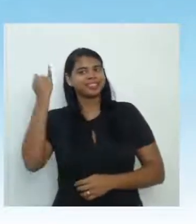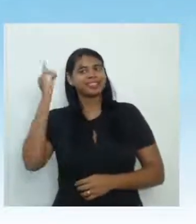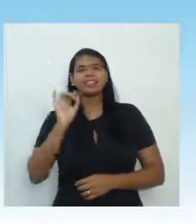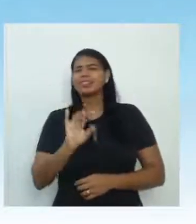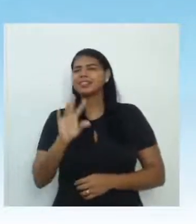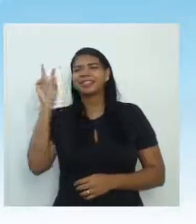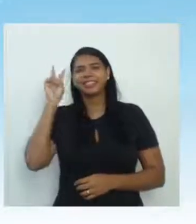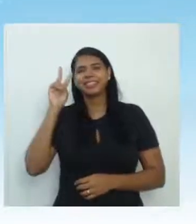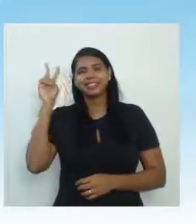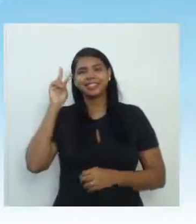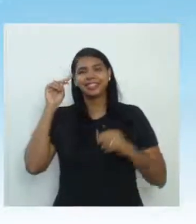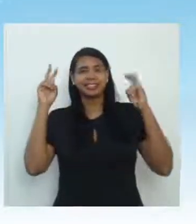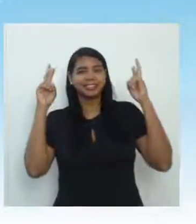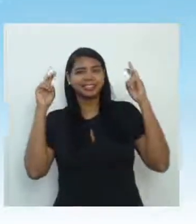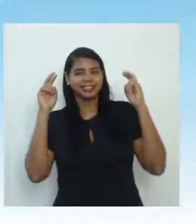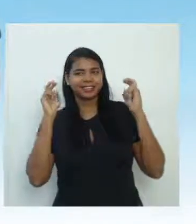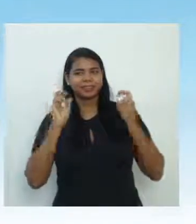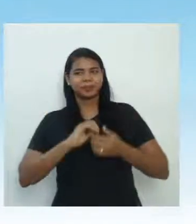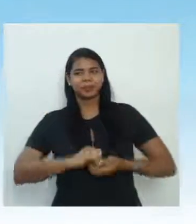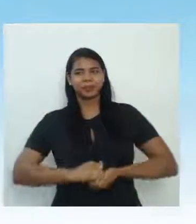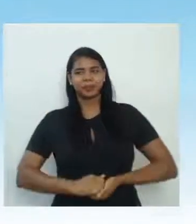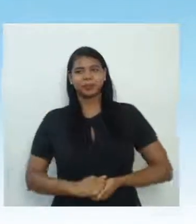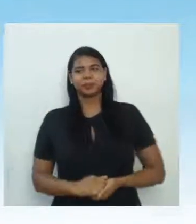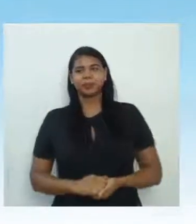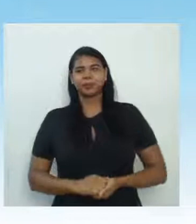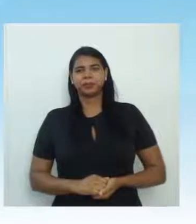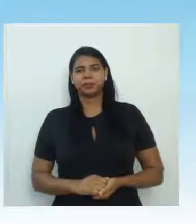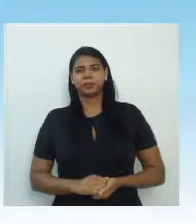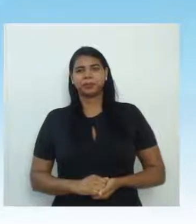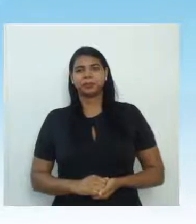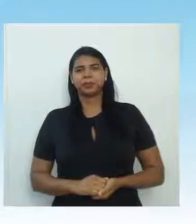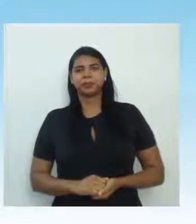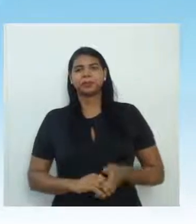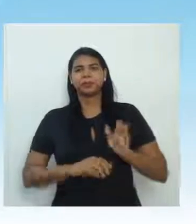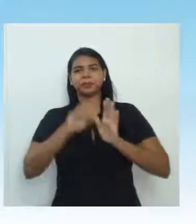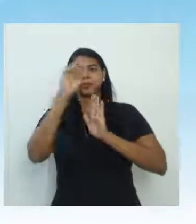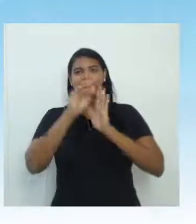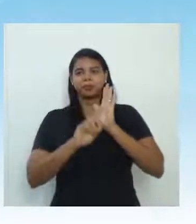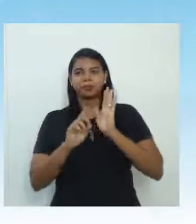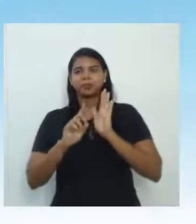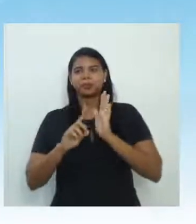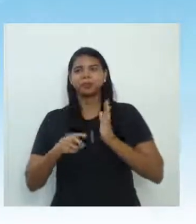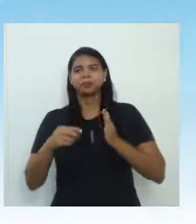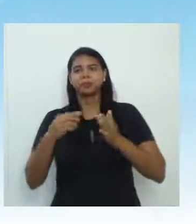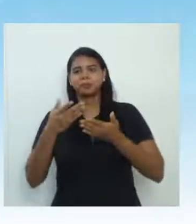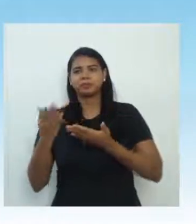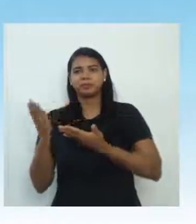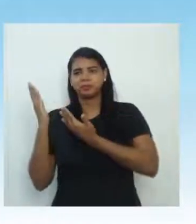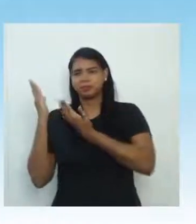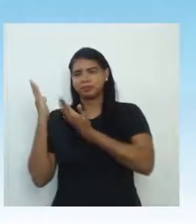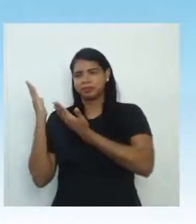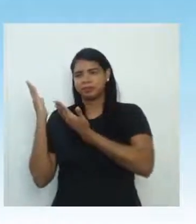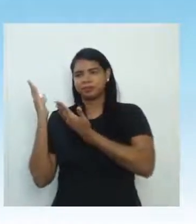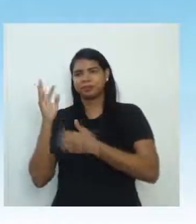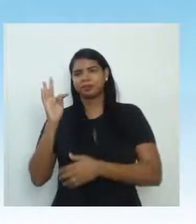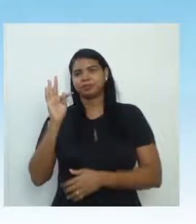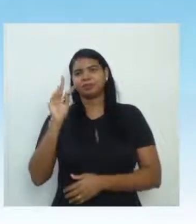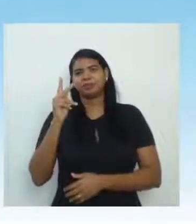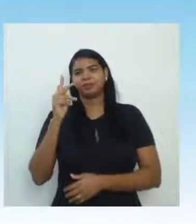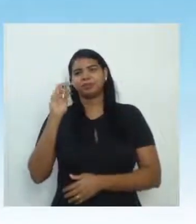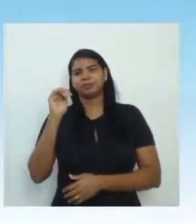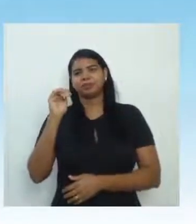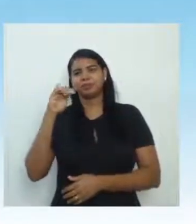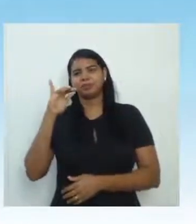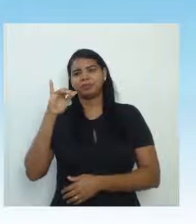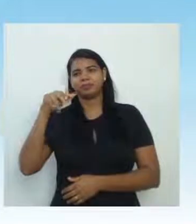a vocês, é justamente o seguinte, a questão, hoje vamos falar de direitos e deveres, com a palavra a professora Tainá. Vamos